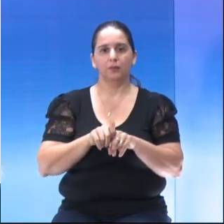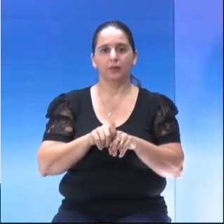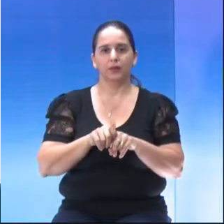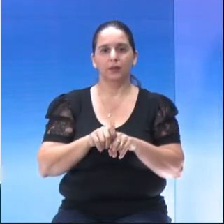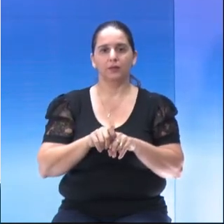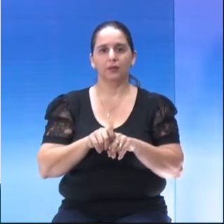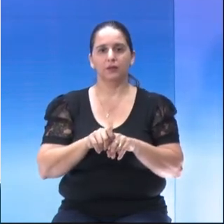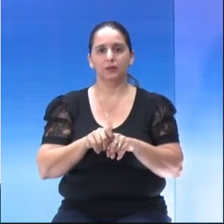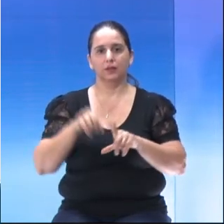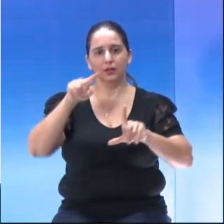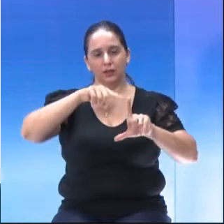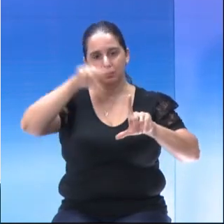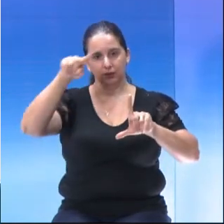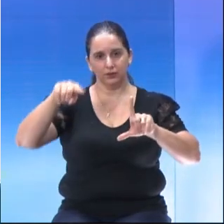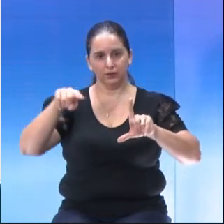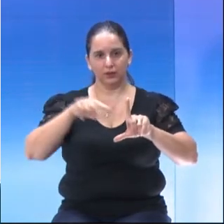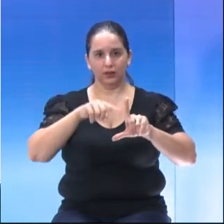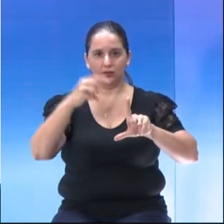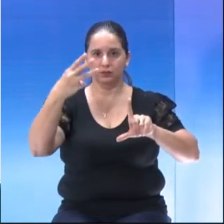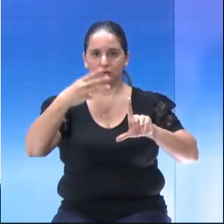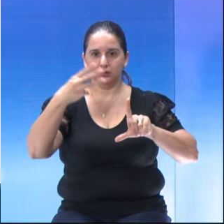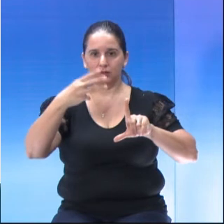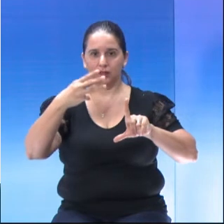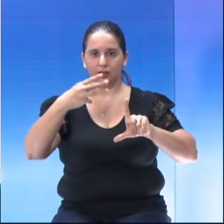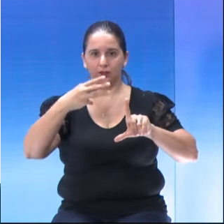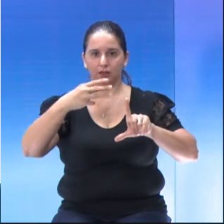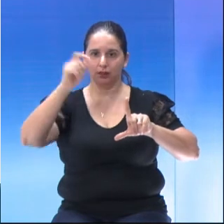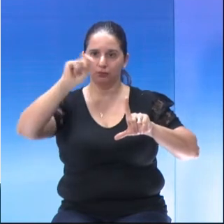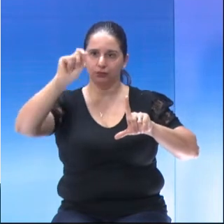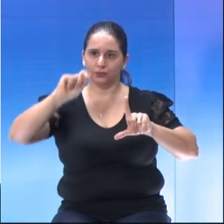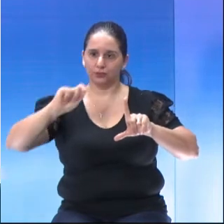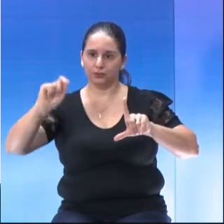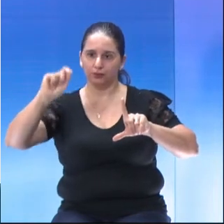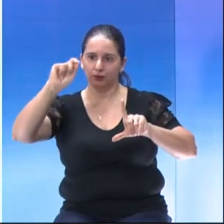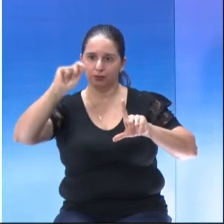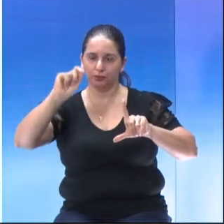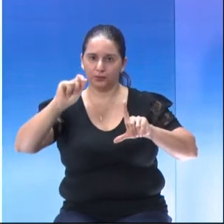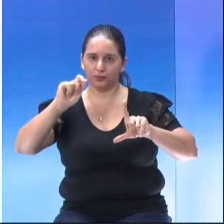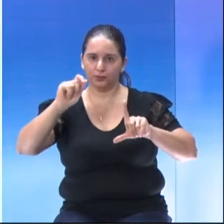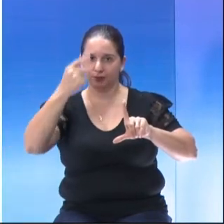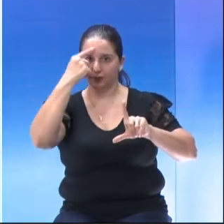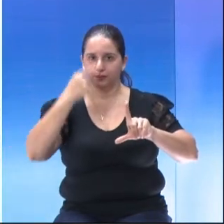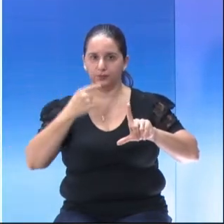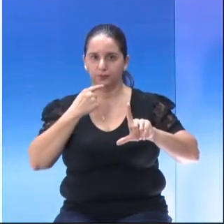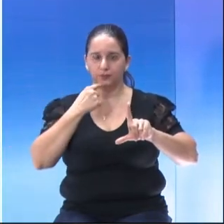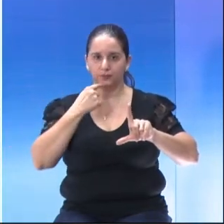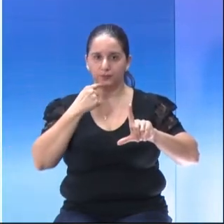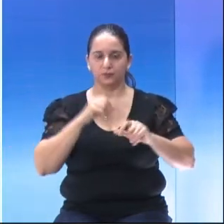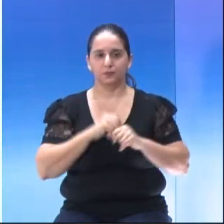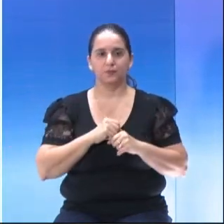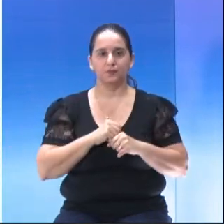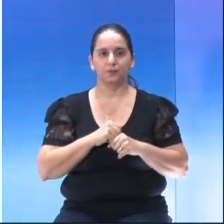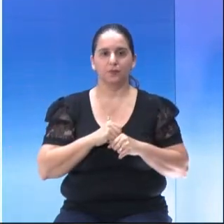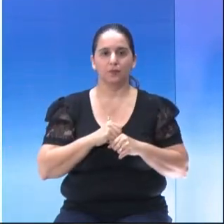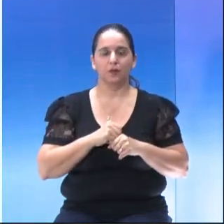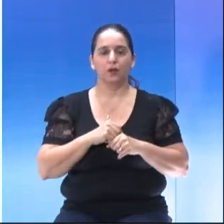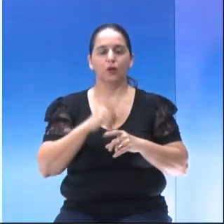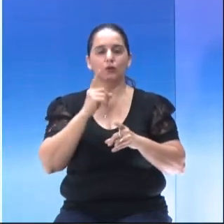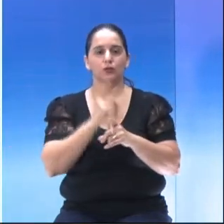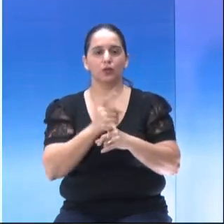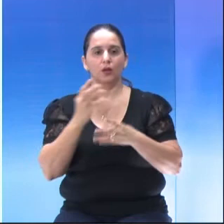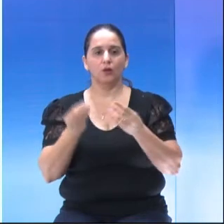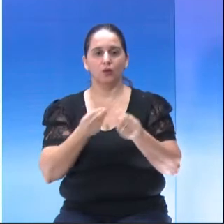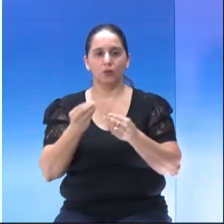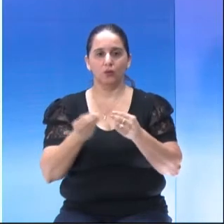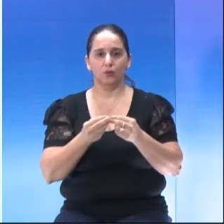triângulo 3. Esse triângulo 3 é aquela parte rachurada, é aquele triângulo rachurado da figura. Como é que eu vou achar? Eu vou